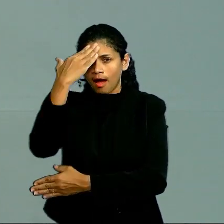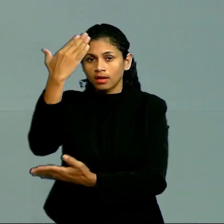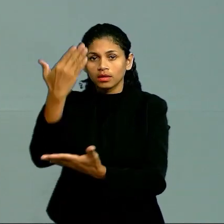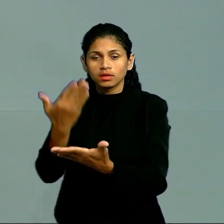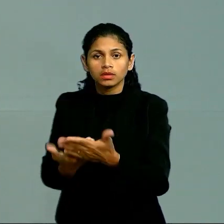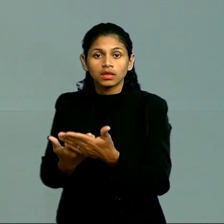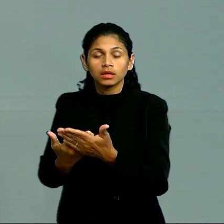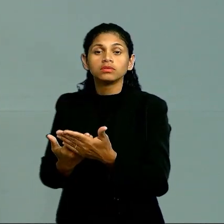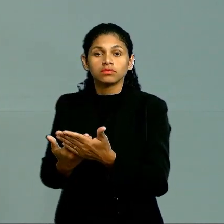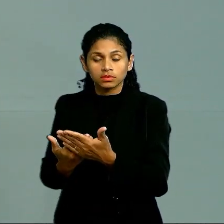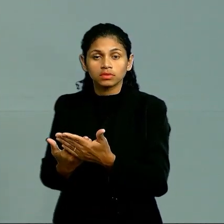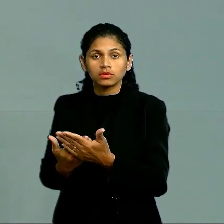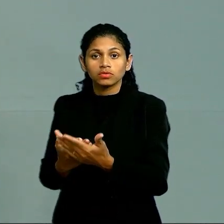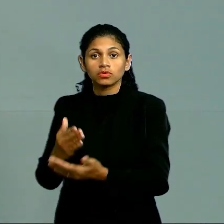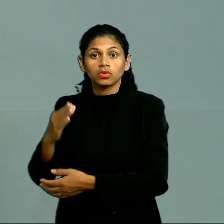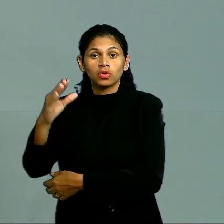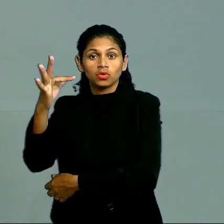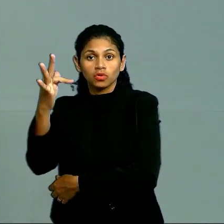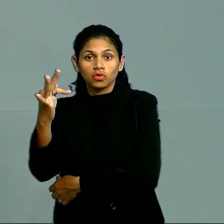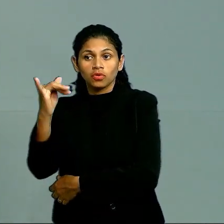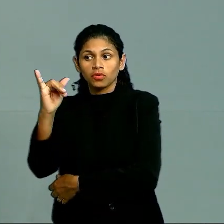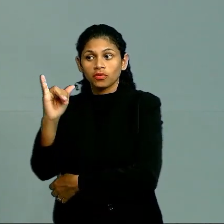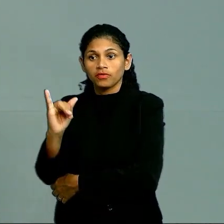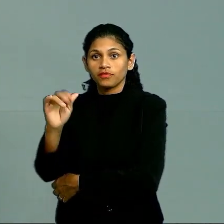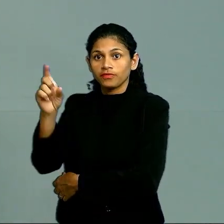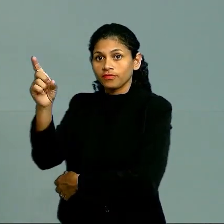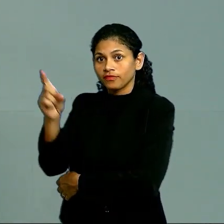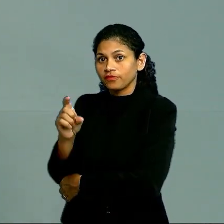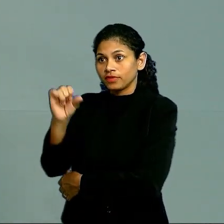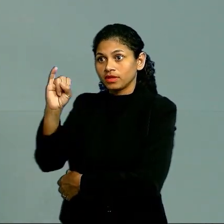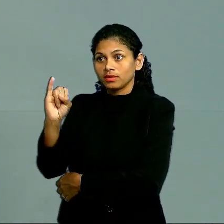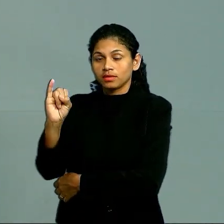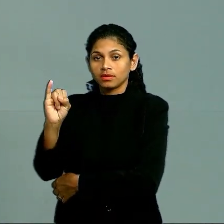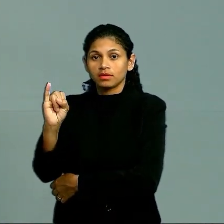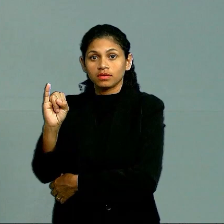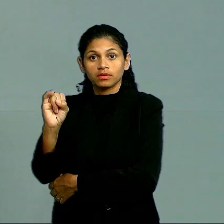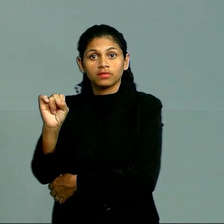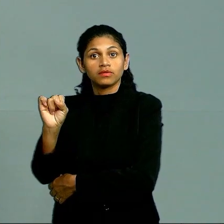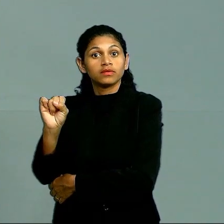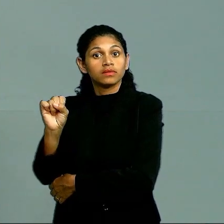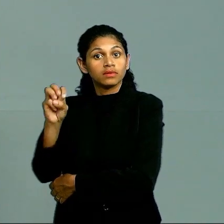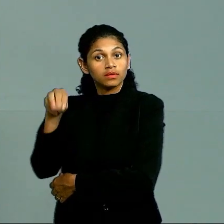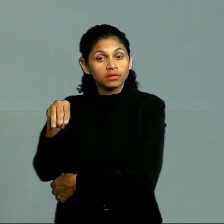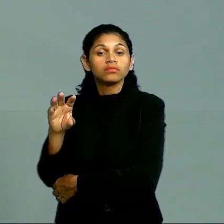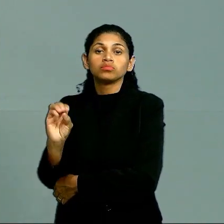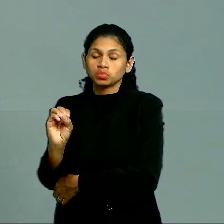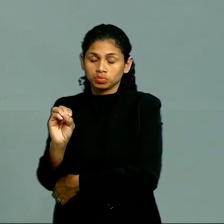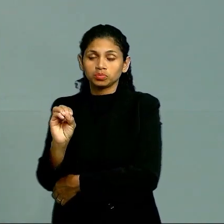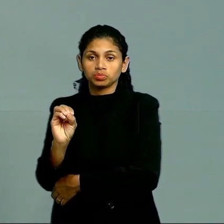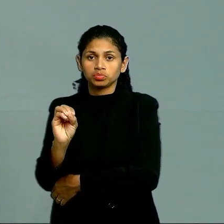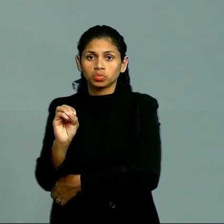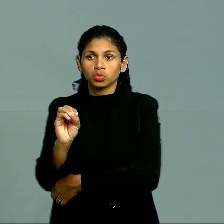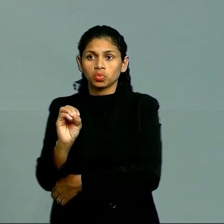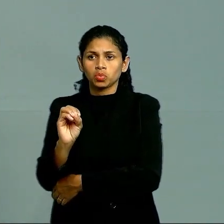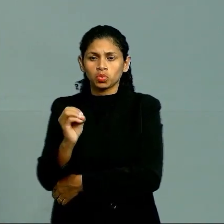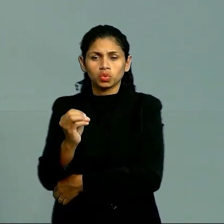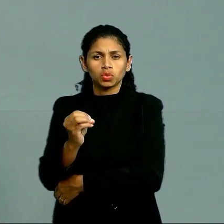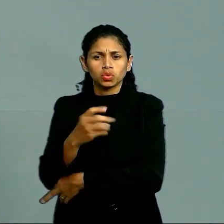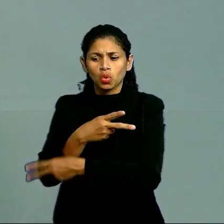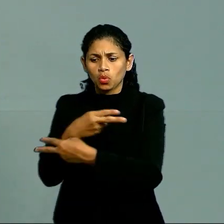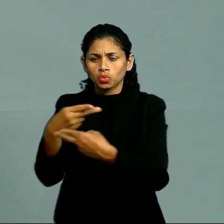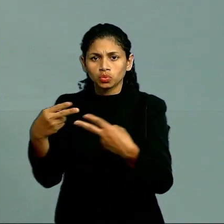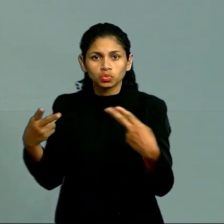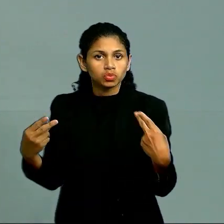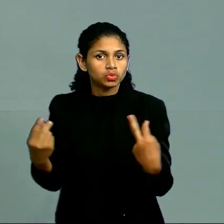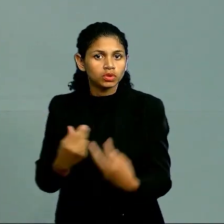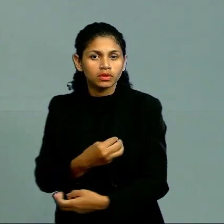fixismo? Seres que não mudam, né? Seres imutáveis. Então, para ele, aquela classificação ia ficar daquele jeito.